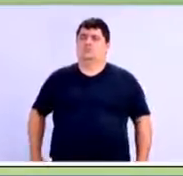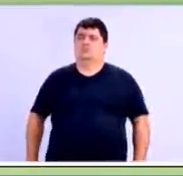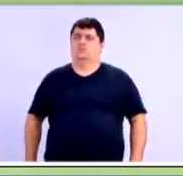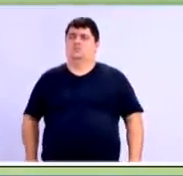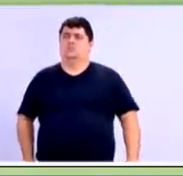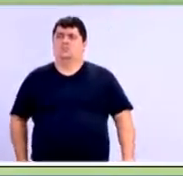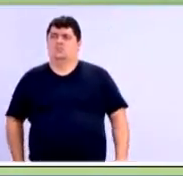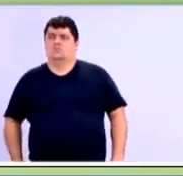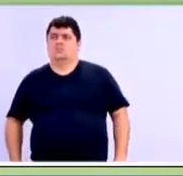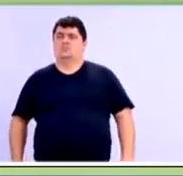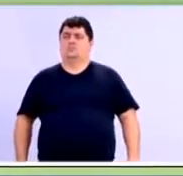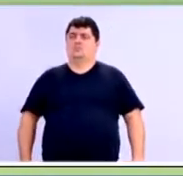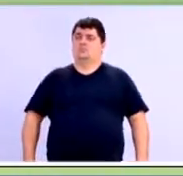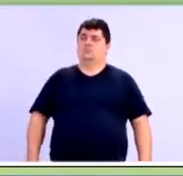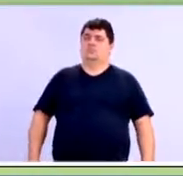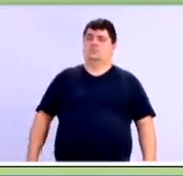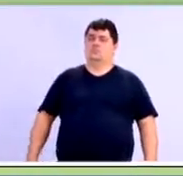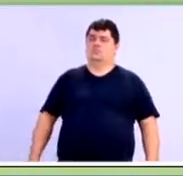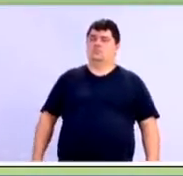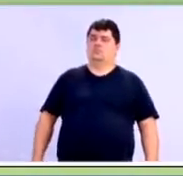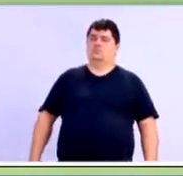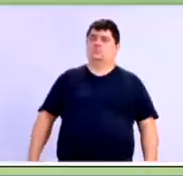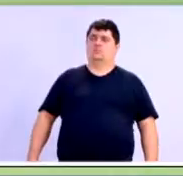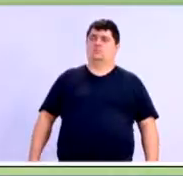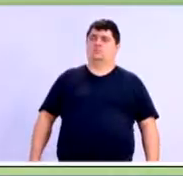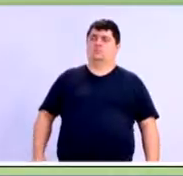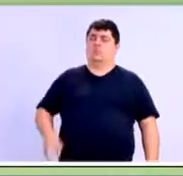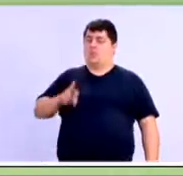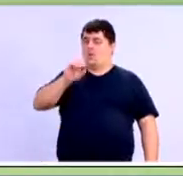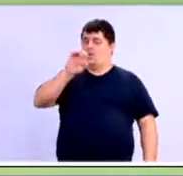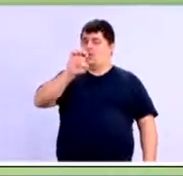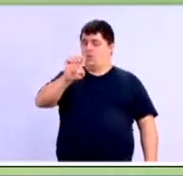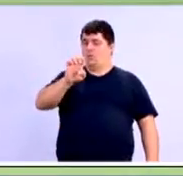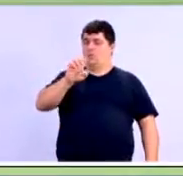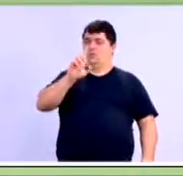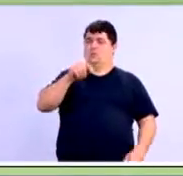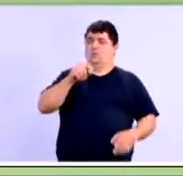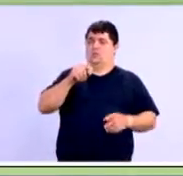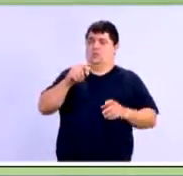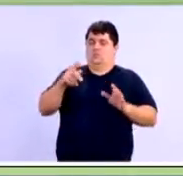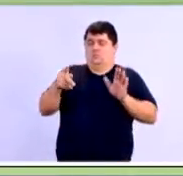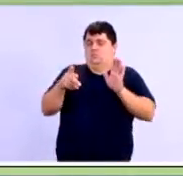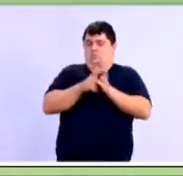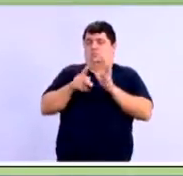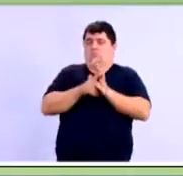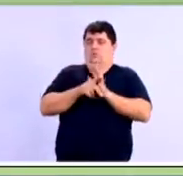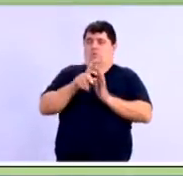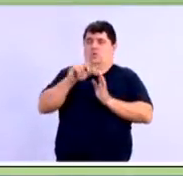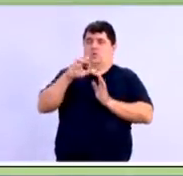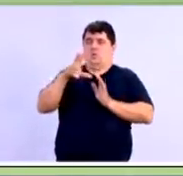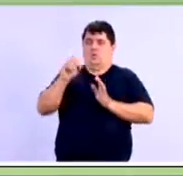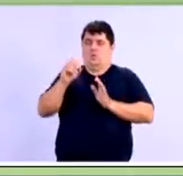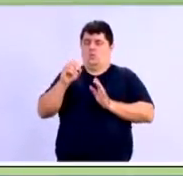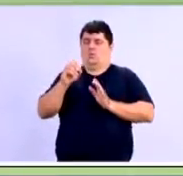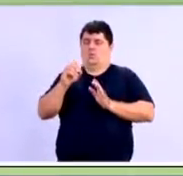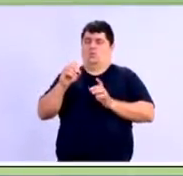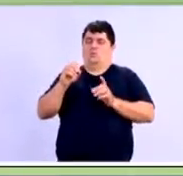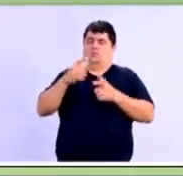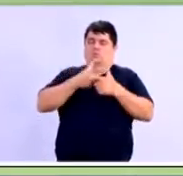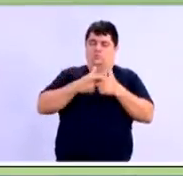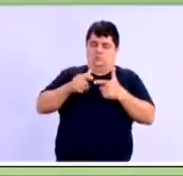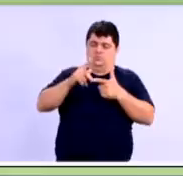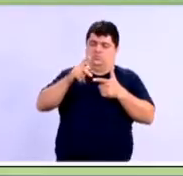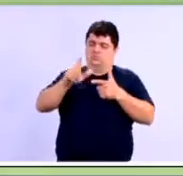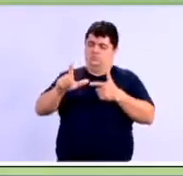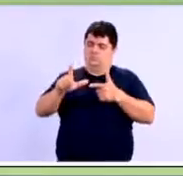E aí o outro retorno é o ROI, retorno sobre o capital próprio. É o lucro líquido do exercício dividido pelo